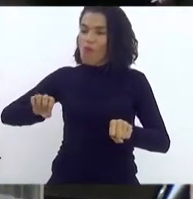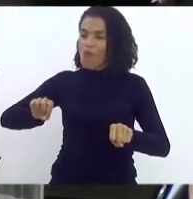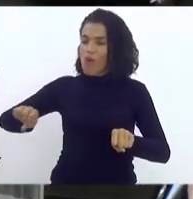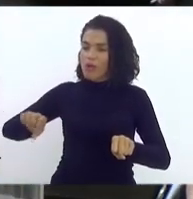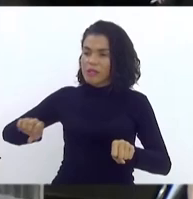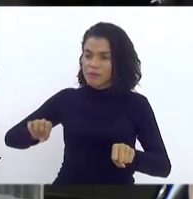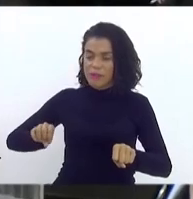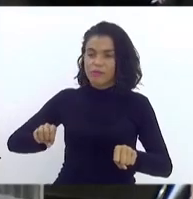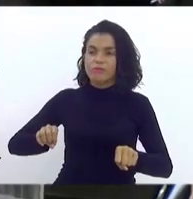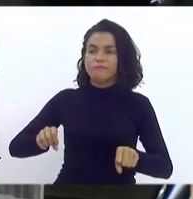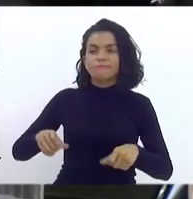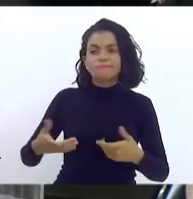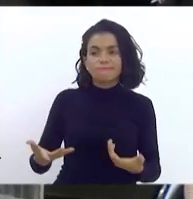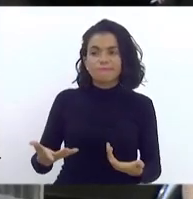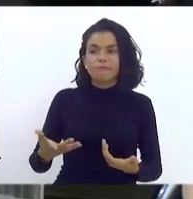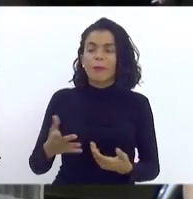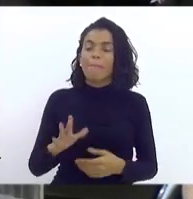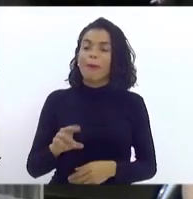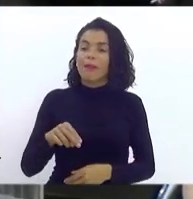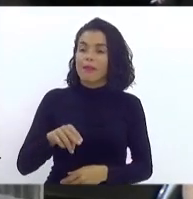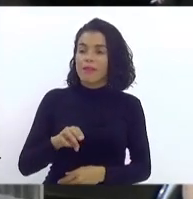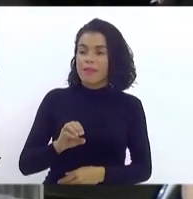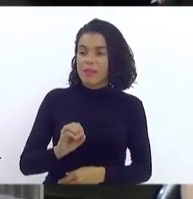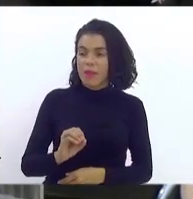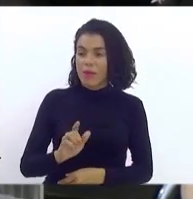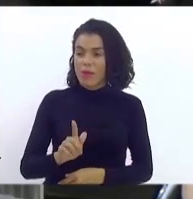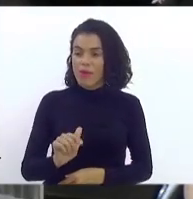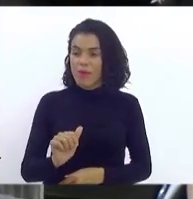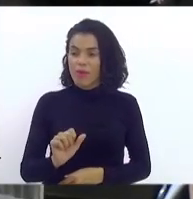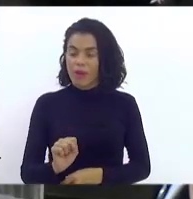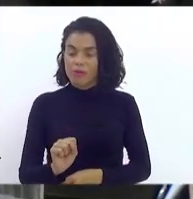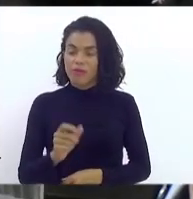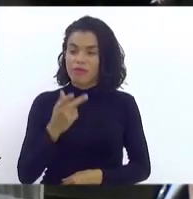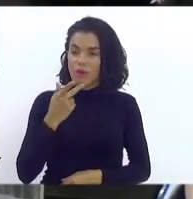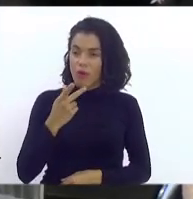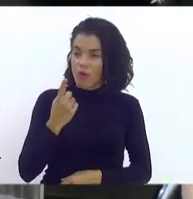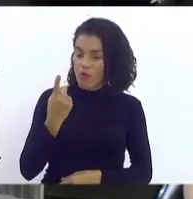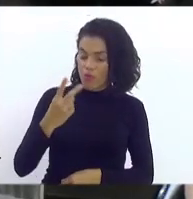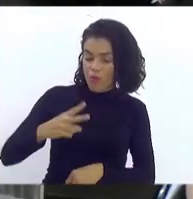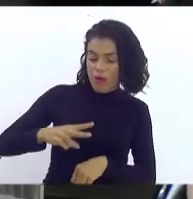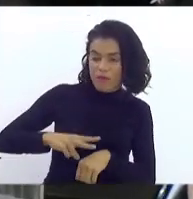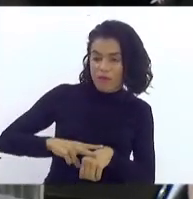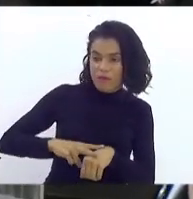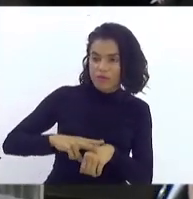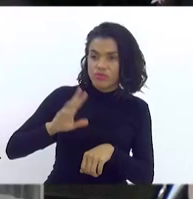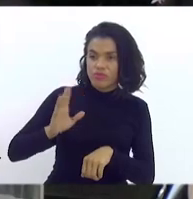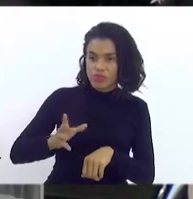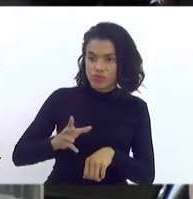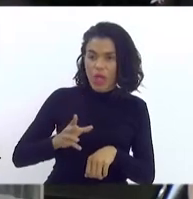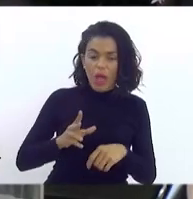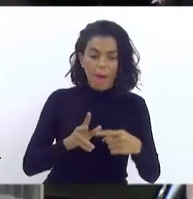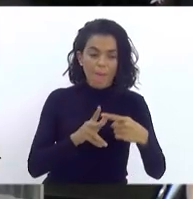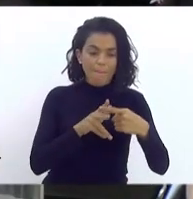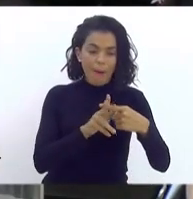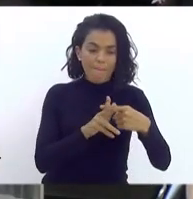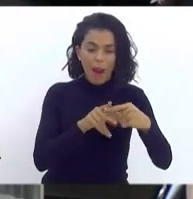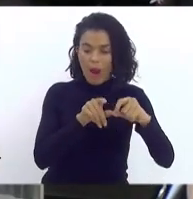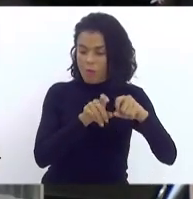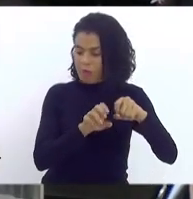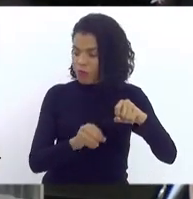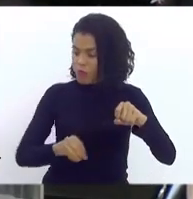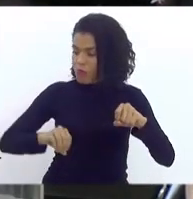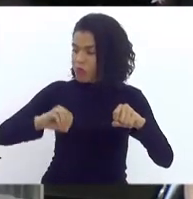e eles não conseguiram porque a Neogás diz que, uma vez instalada em um posto, não pode